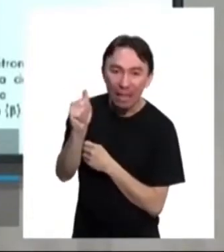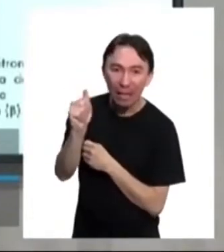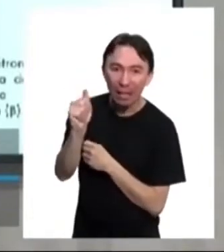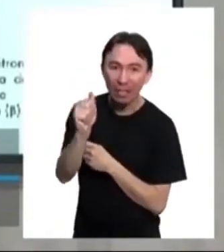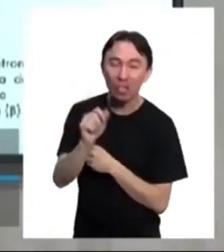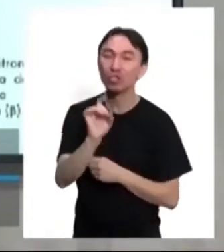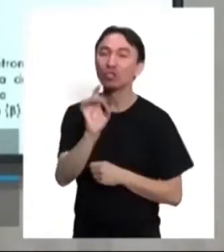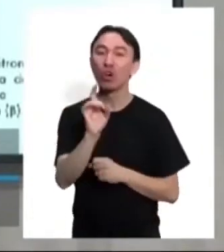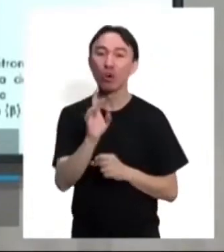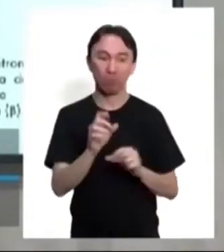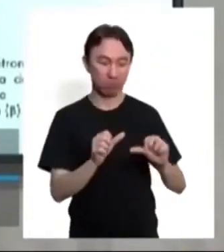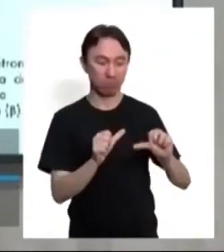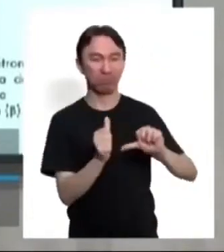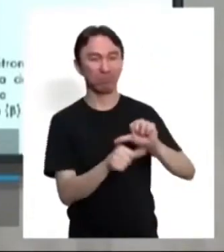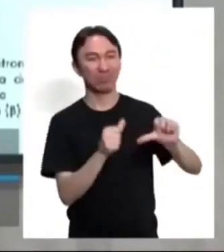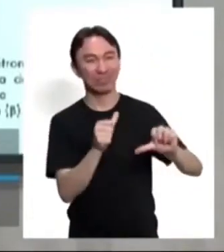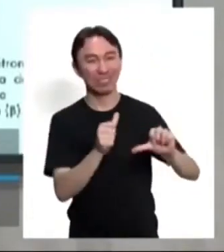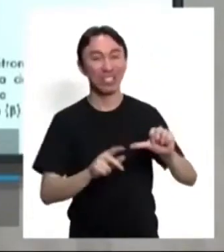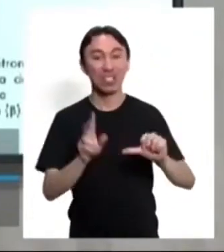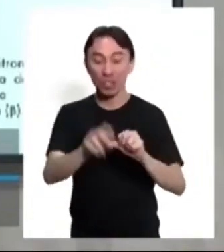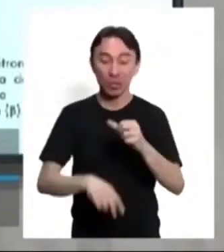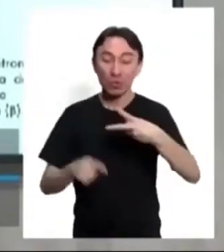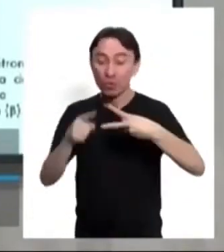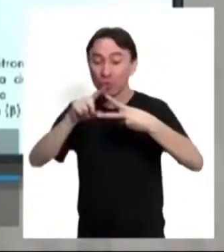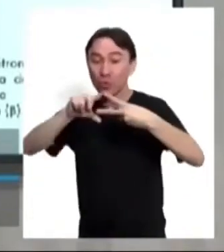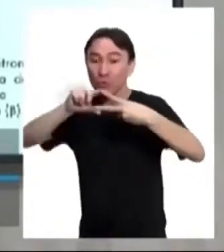Mas o problema é que quando ele emite alfa e beta, ele emite